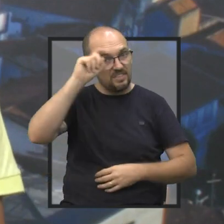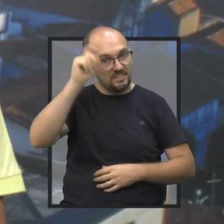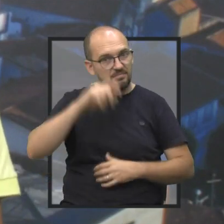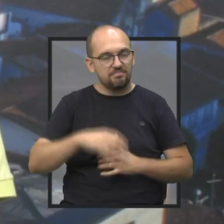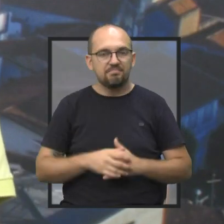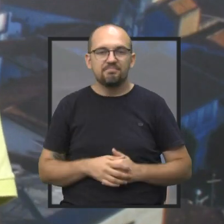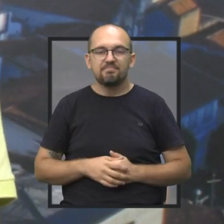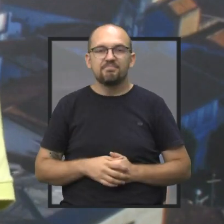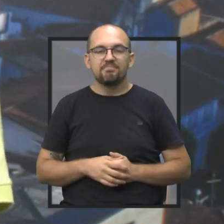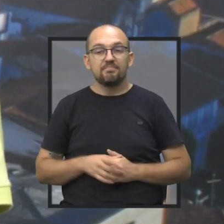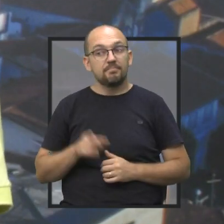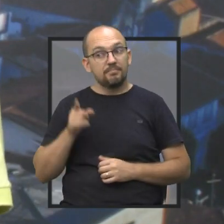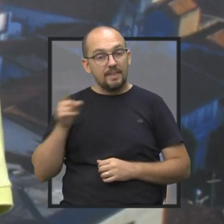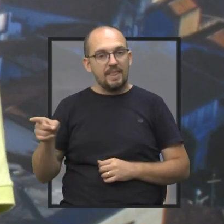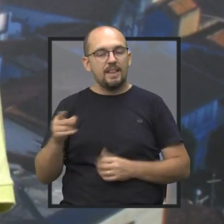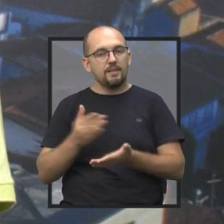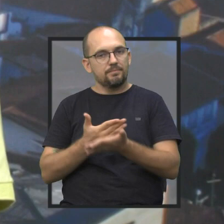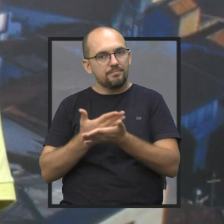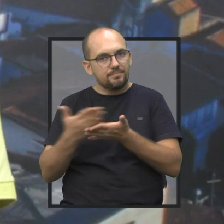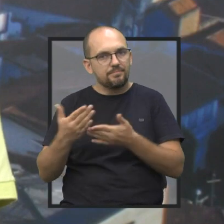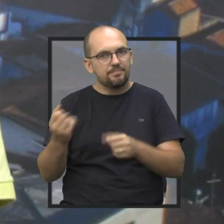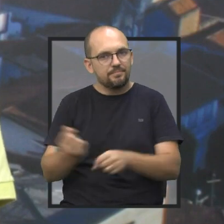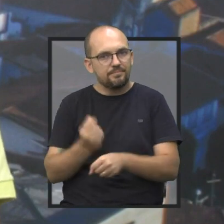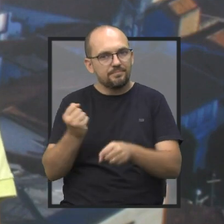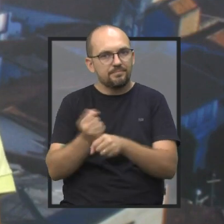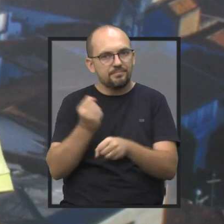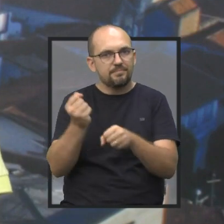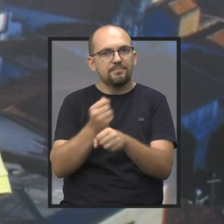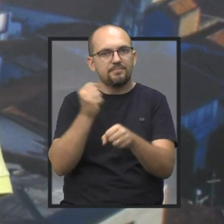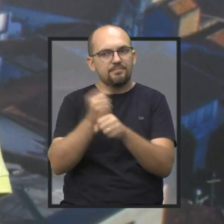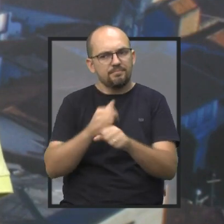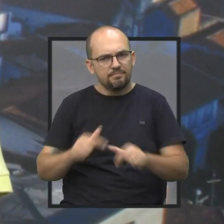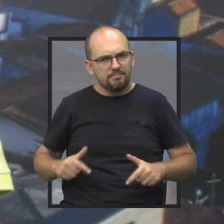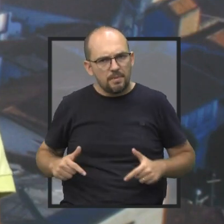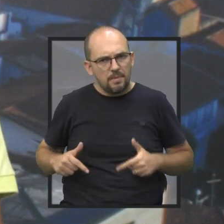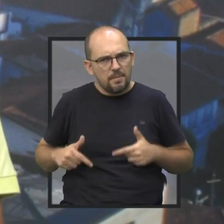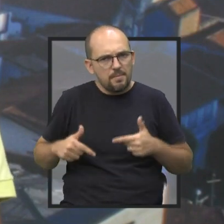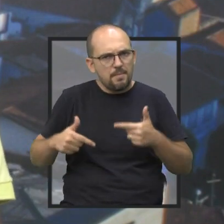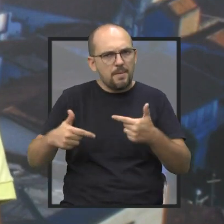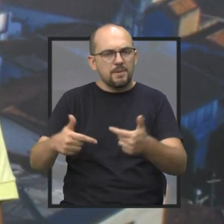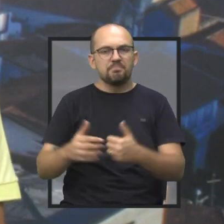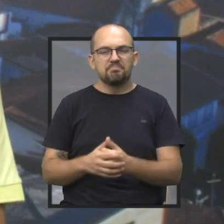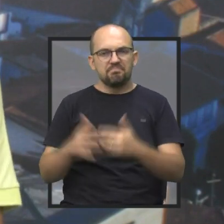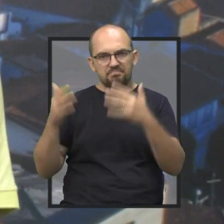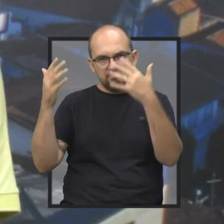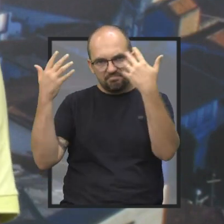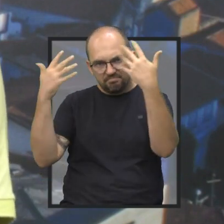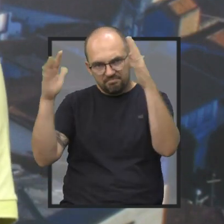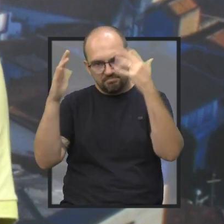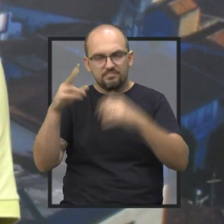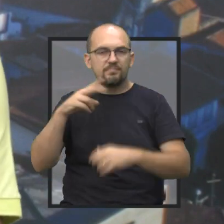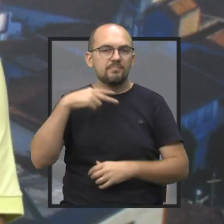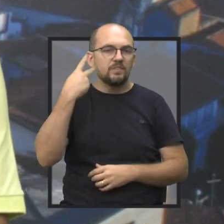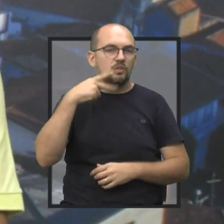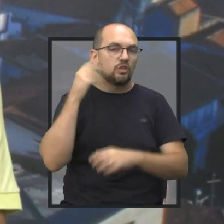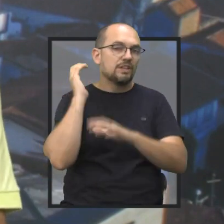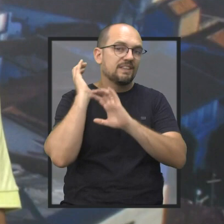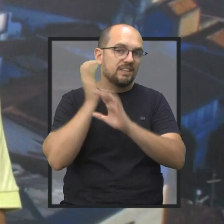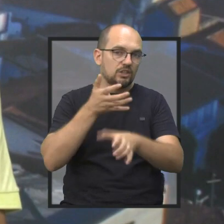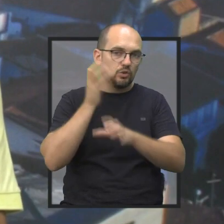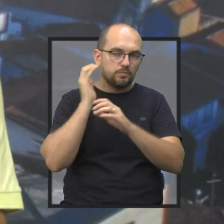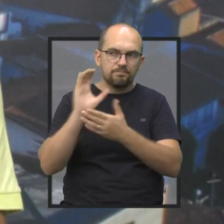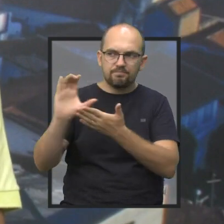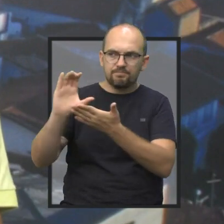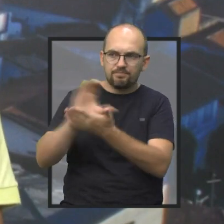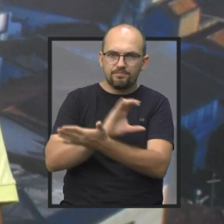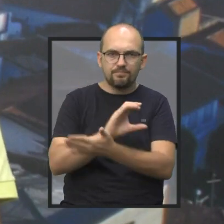ele que começou a reforma, que começou, se empenhou. Parabenizar também o vereador Tito, que foi atrás de uma emenda